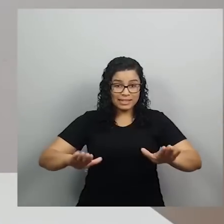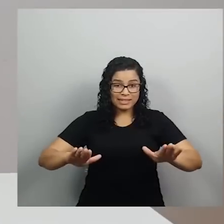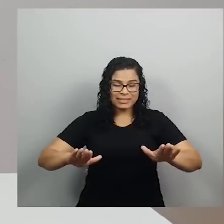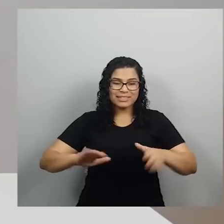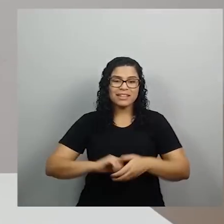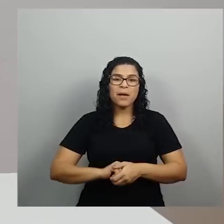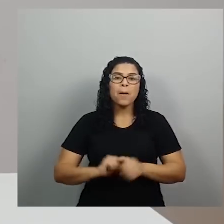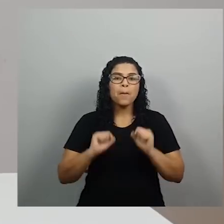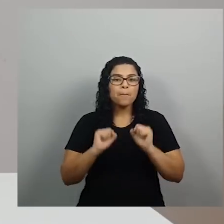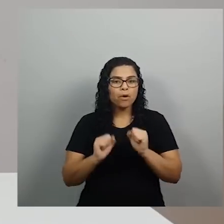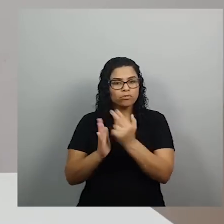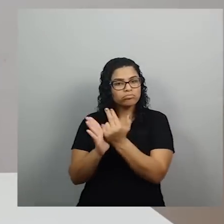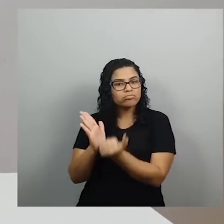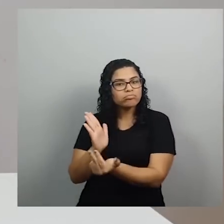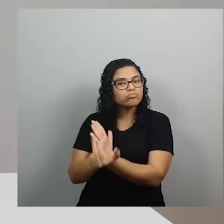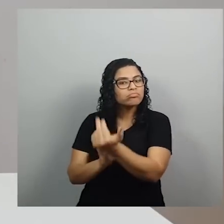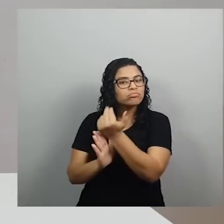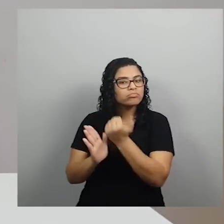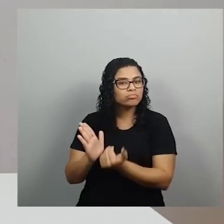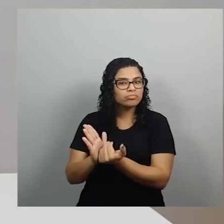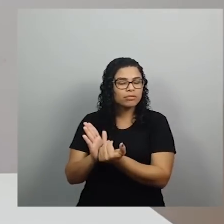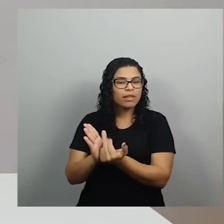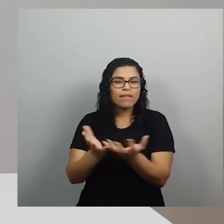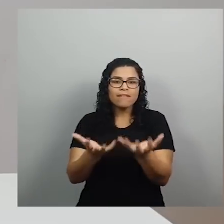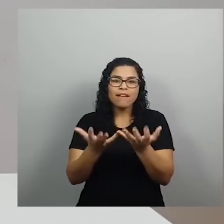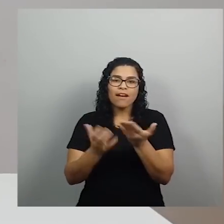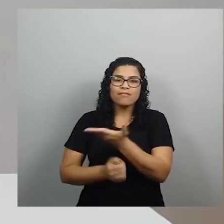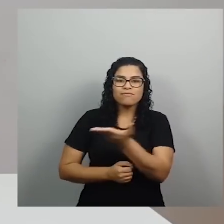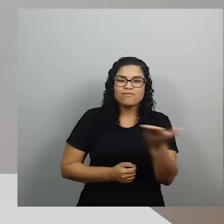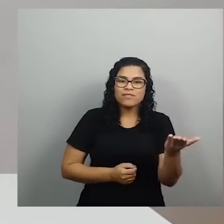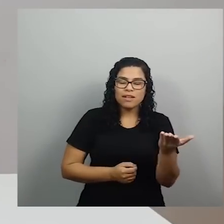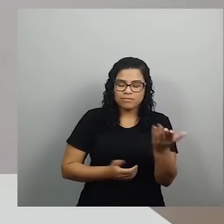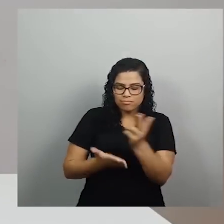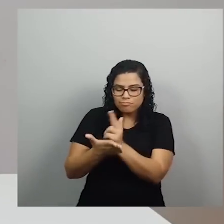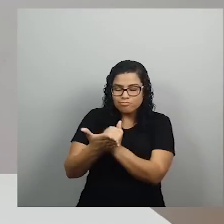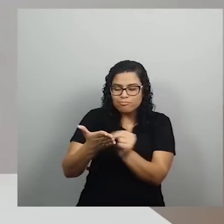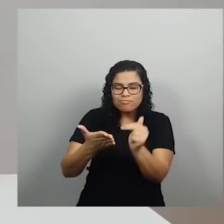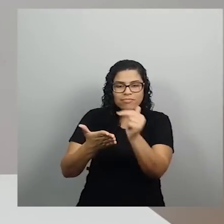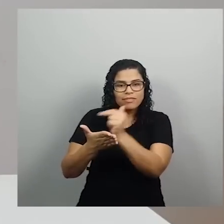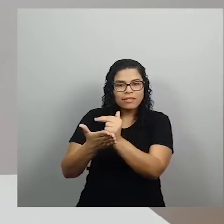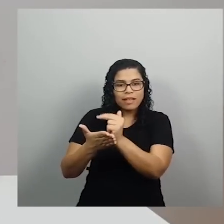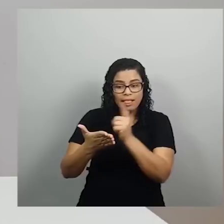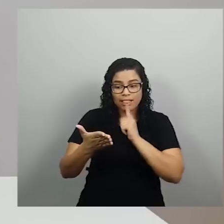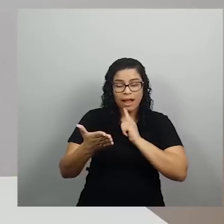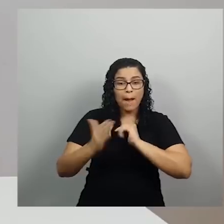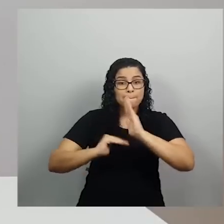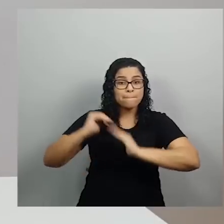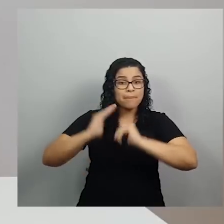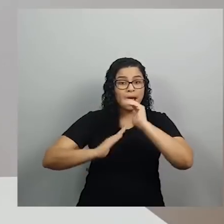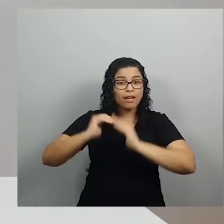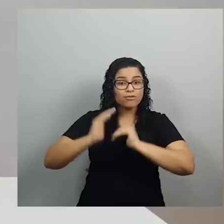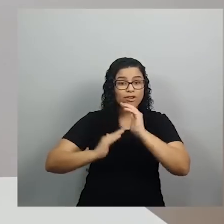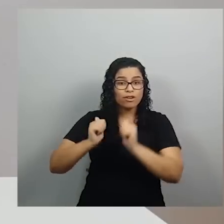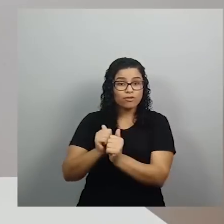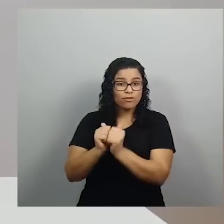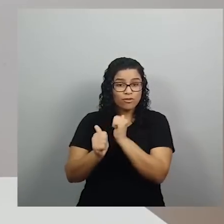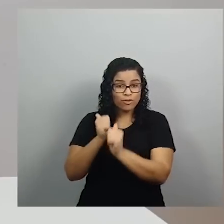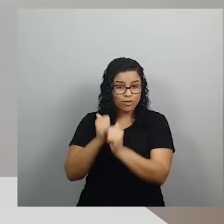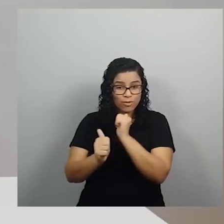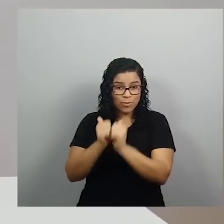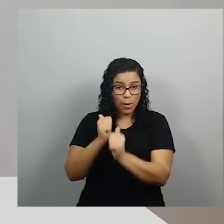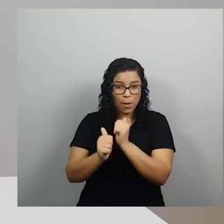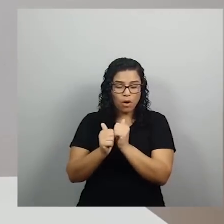crianças menores, sugiro que desenhem. Quero que vocês procurem fazer um desenho onde a prática de futebol